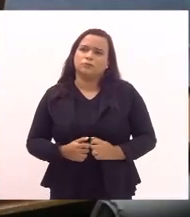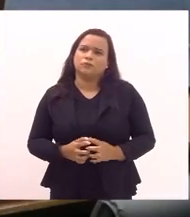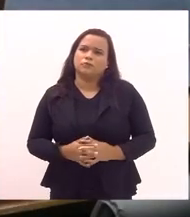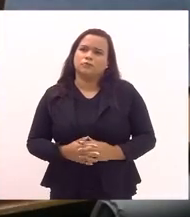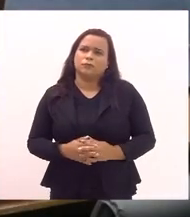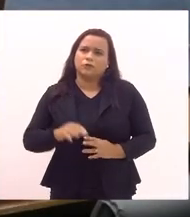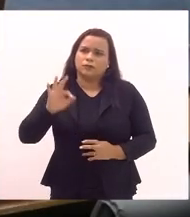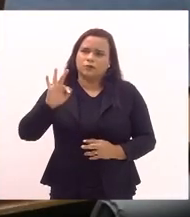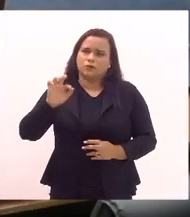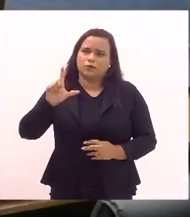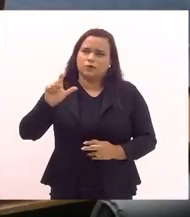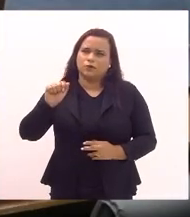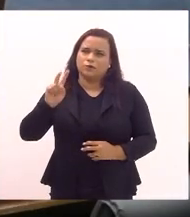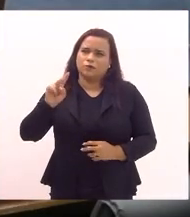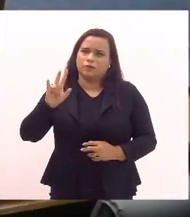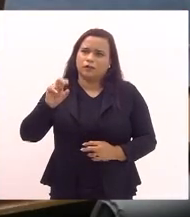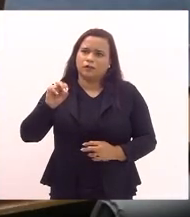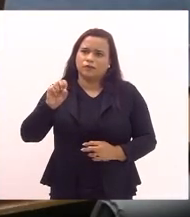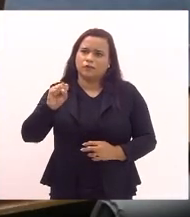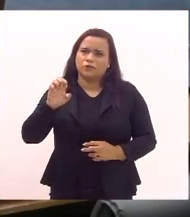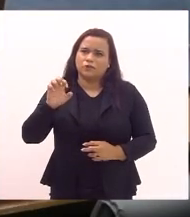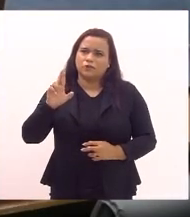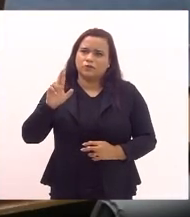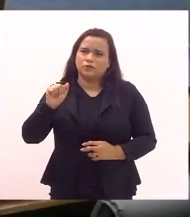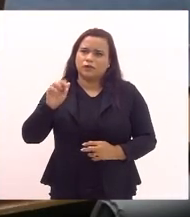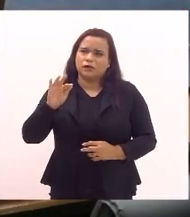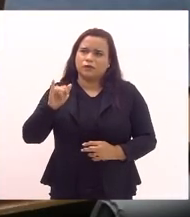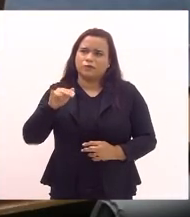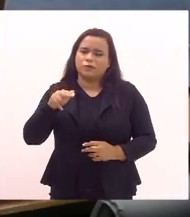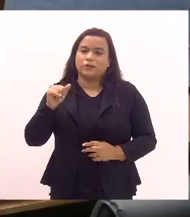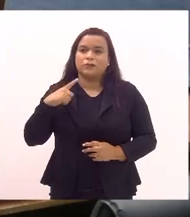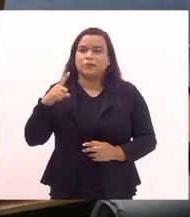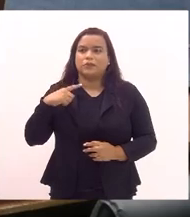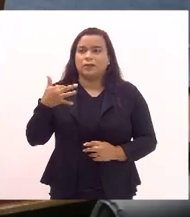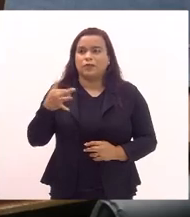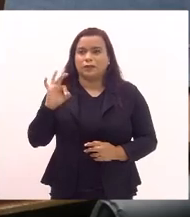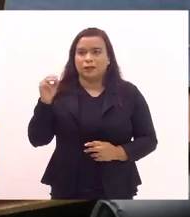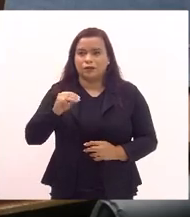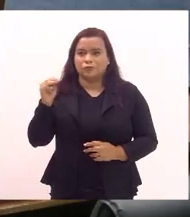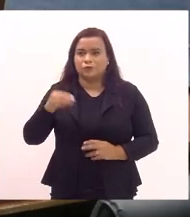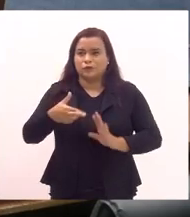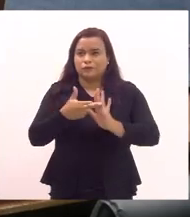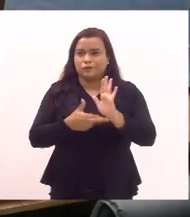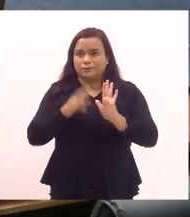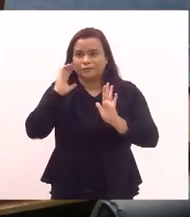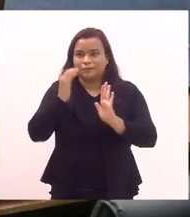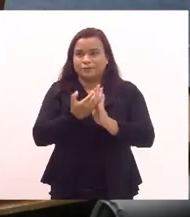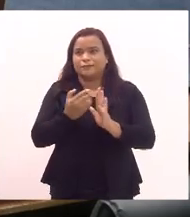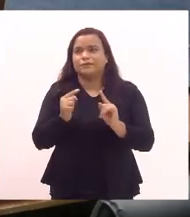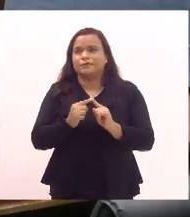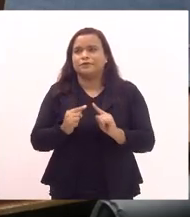Sim Fábio Serafim vossa excelência dispõe de dez minutos no tempo regimental